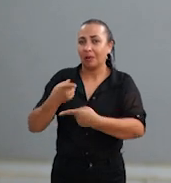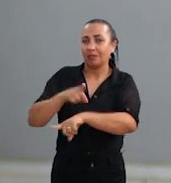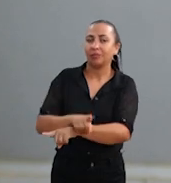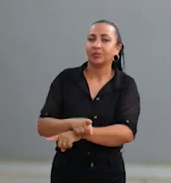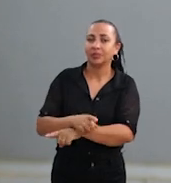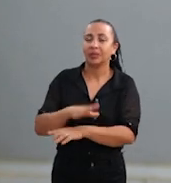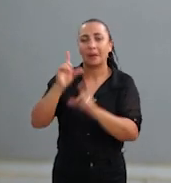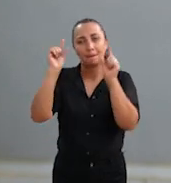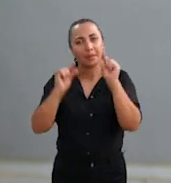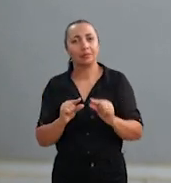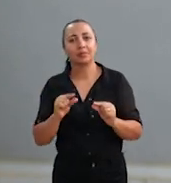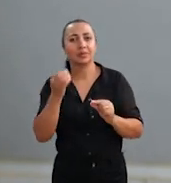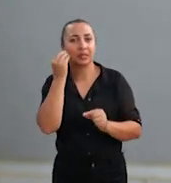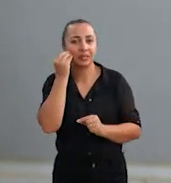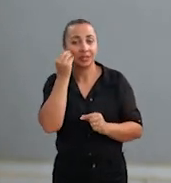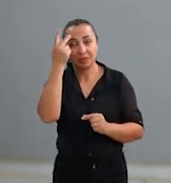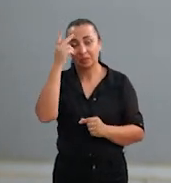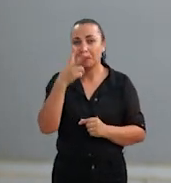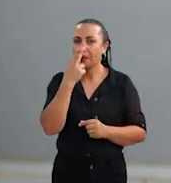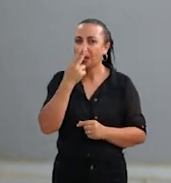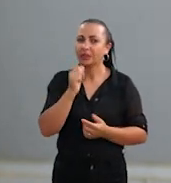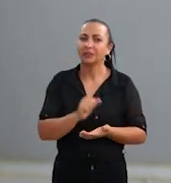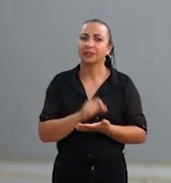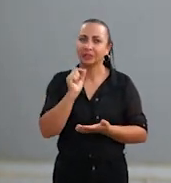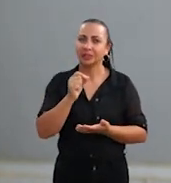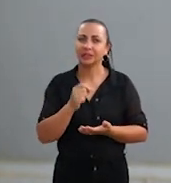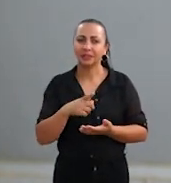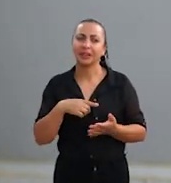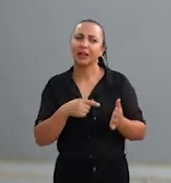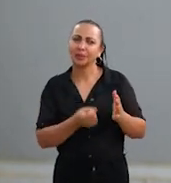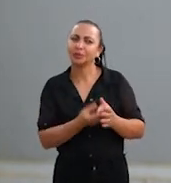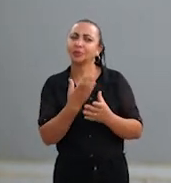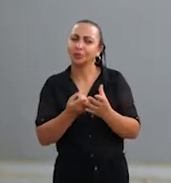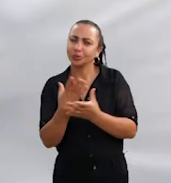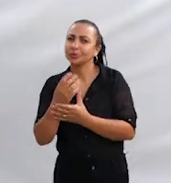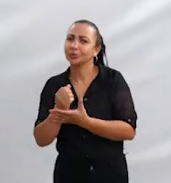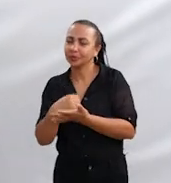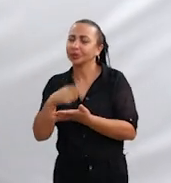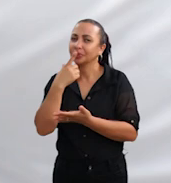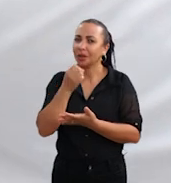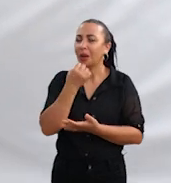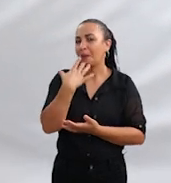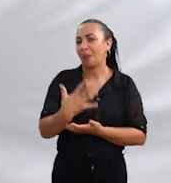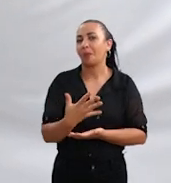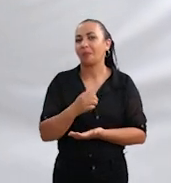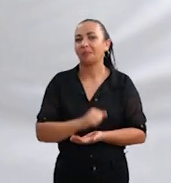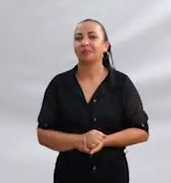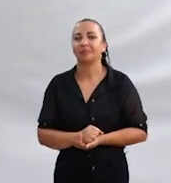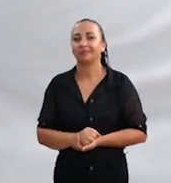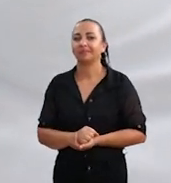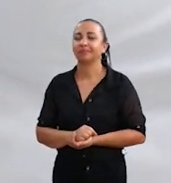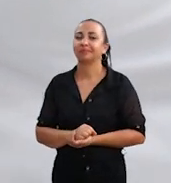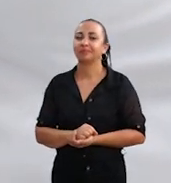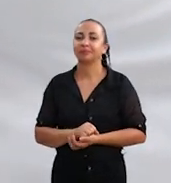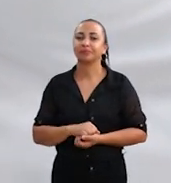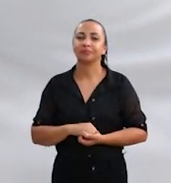é menor ainda. A gente está testando aí, parece que está apontando uma droga promissora,